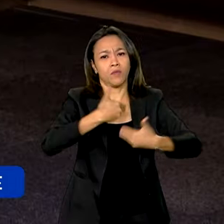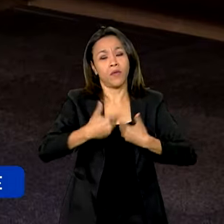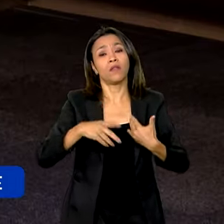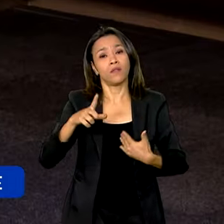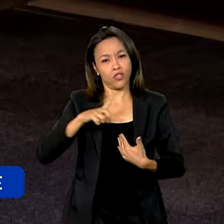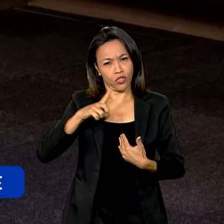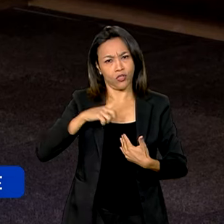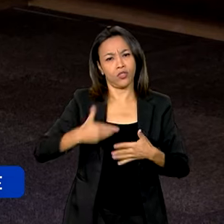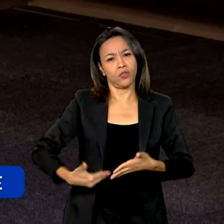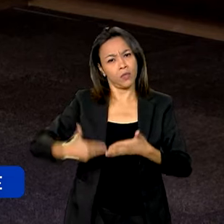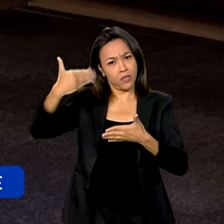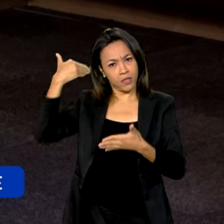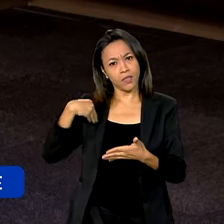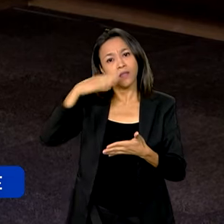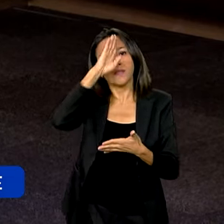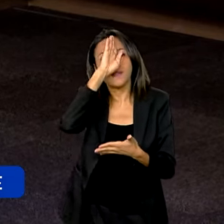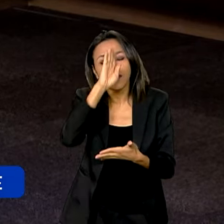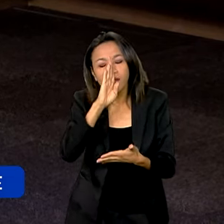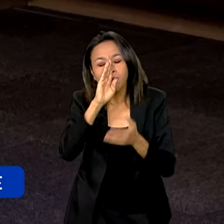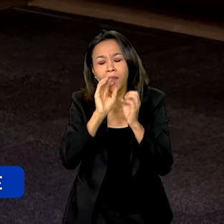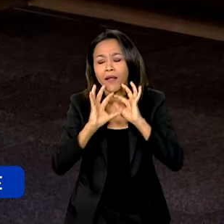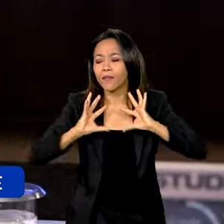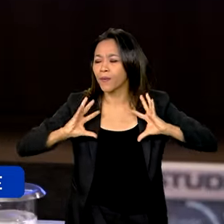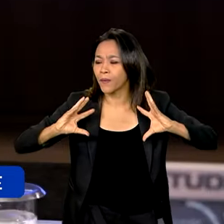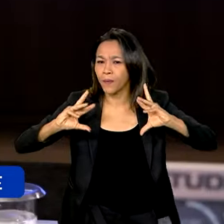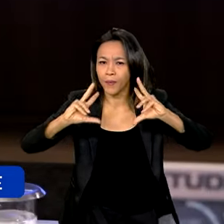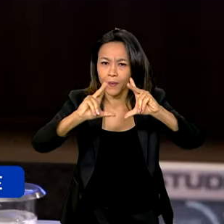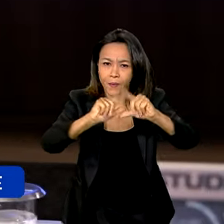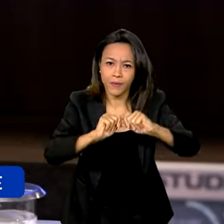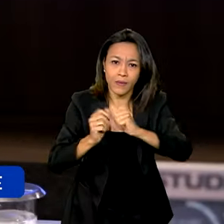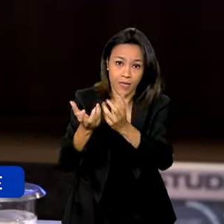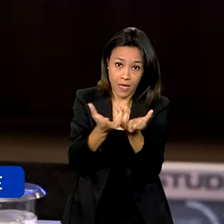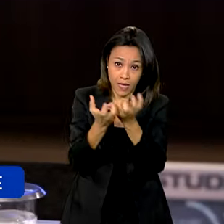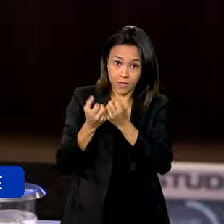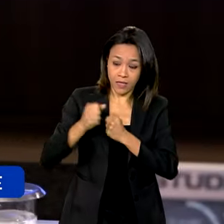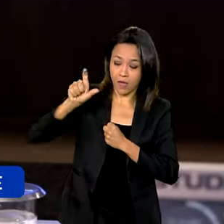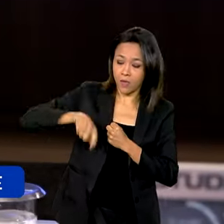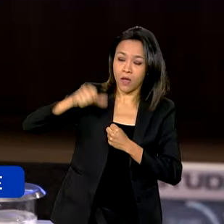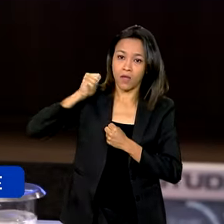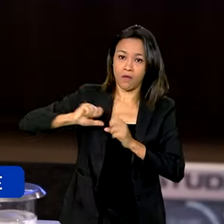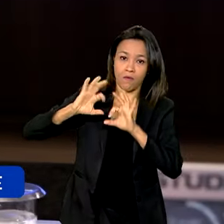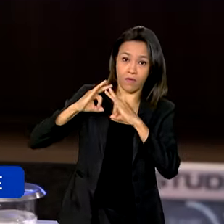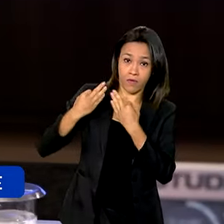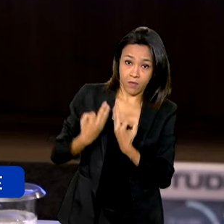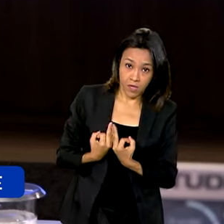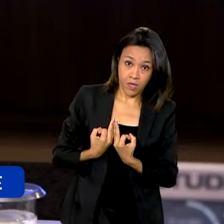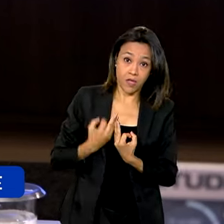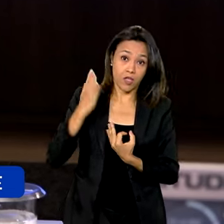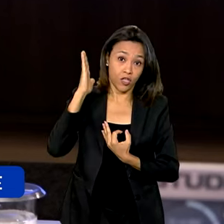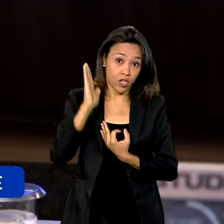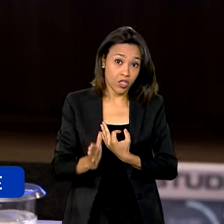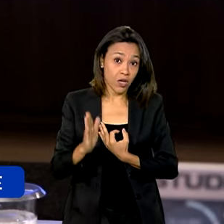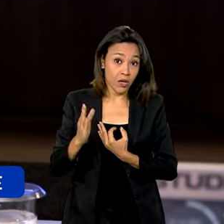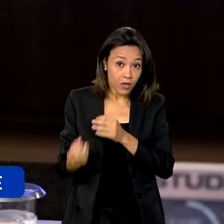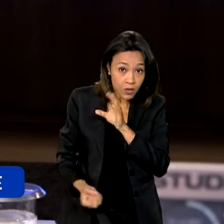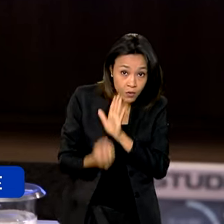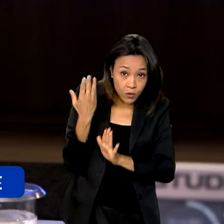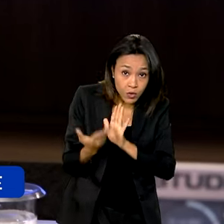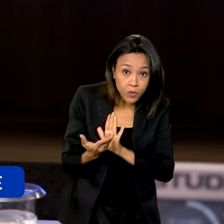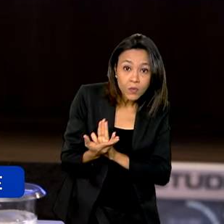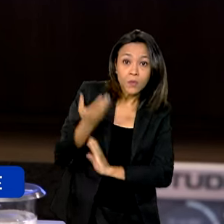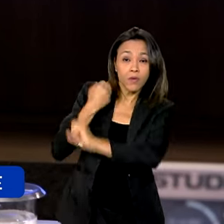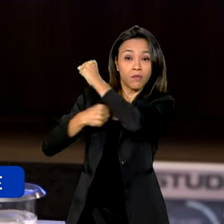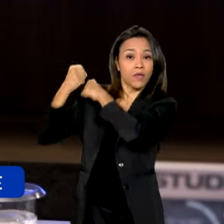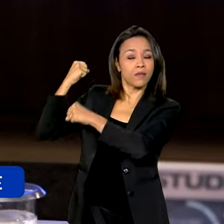gratuidade para todos os beneficiários do Bolsa Família algo que foi instituído o ano passado